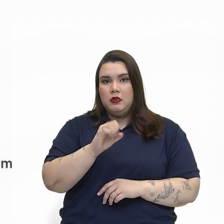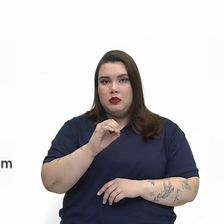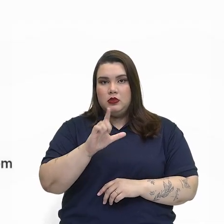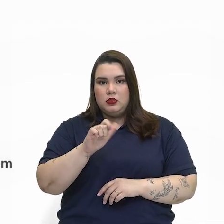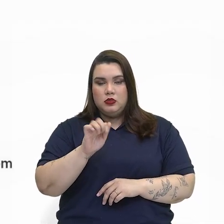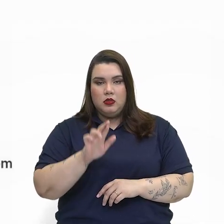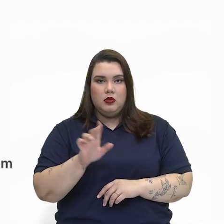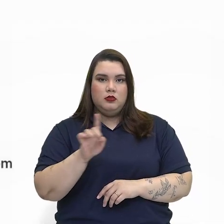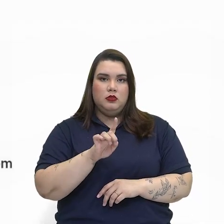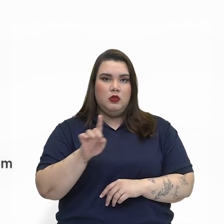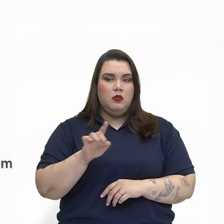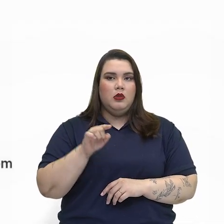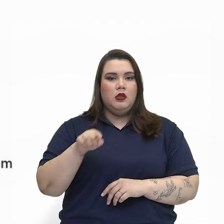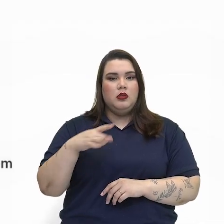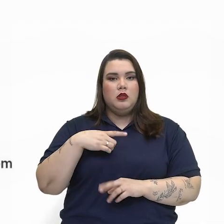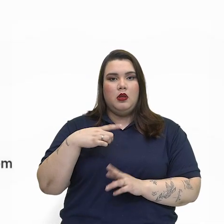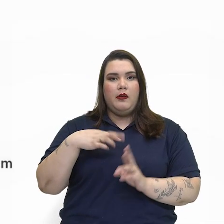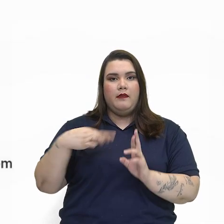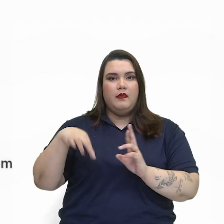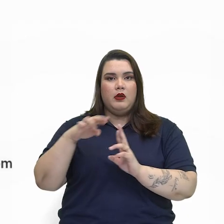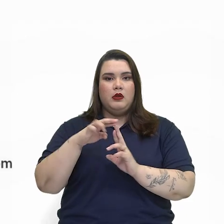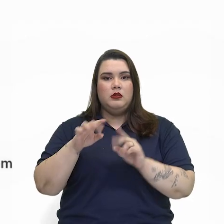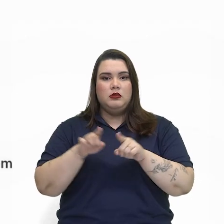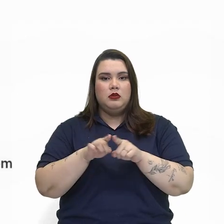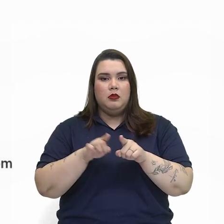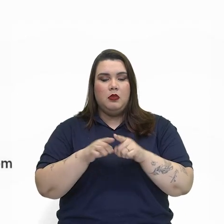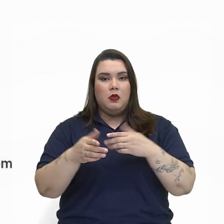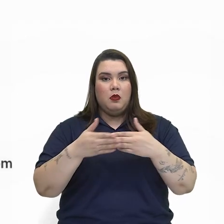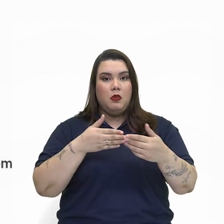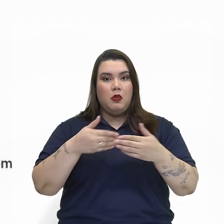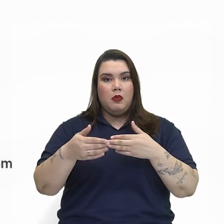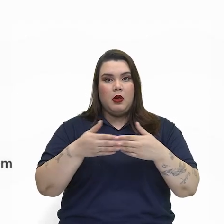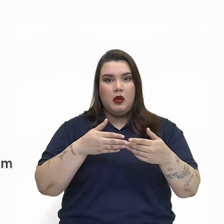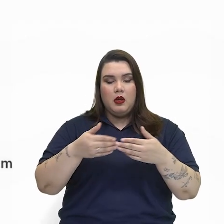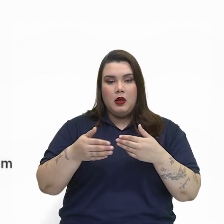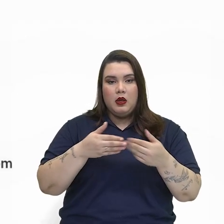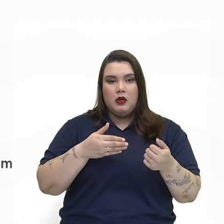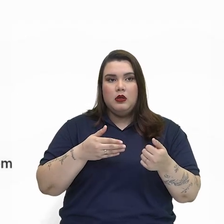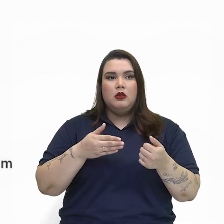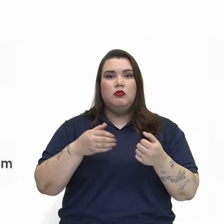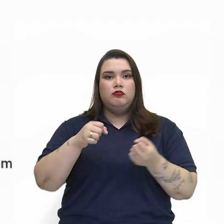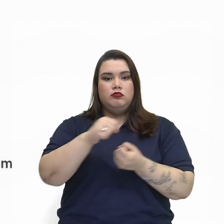qualquer sistema onde planetas orbitem uma